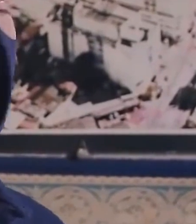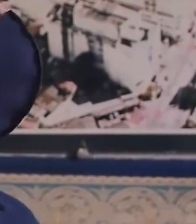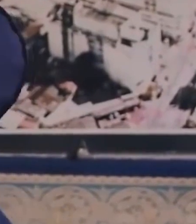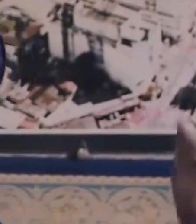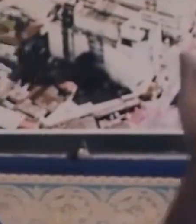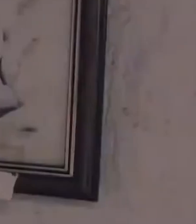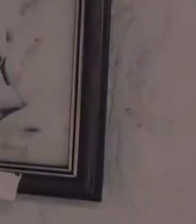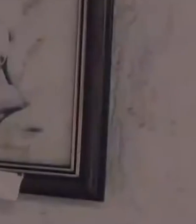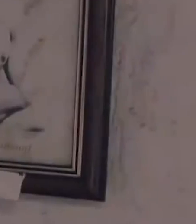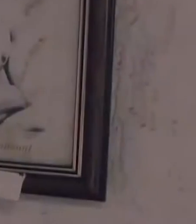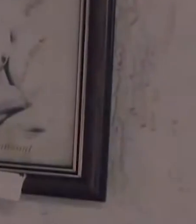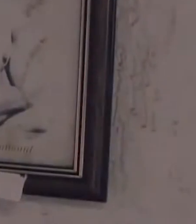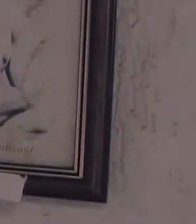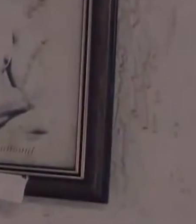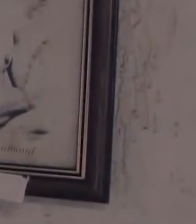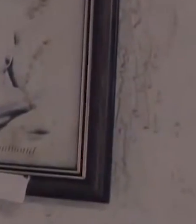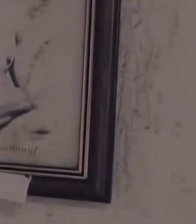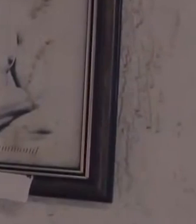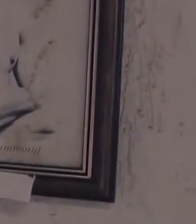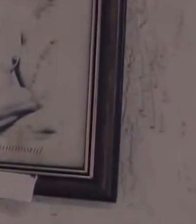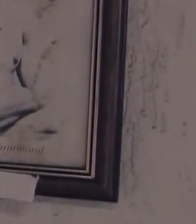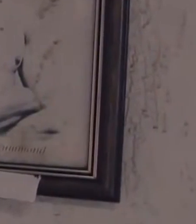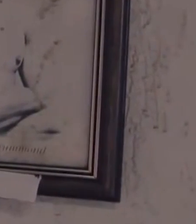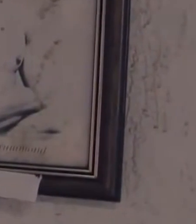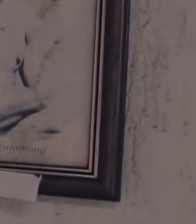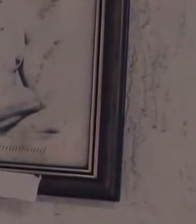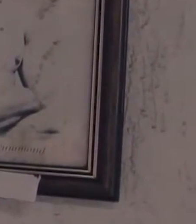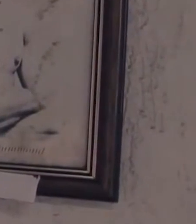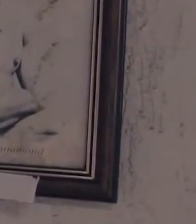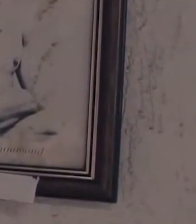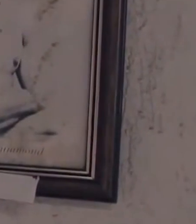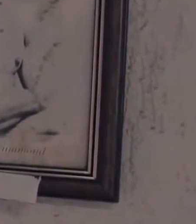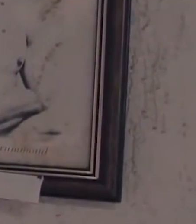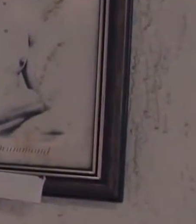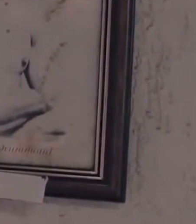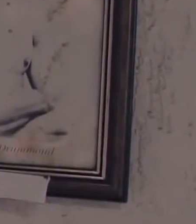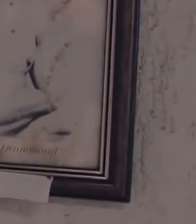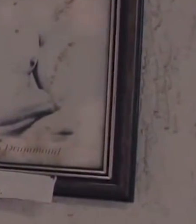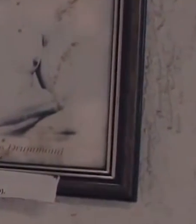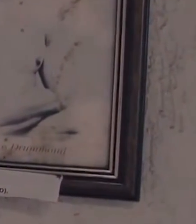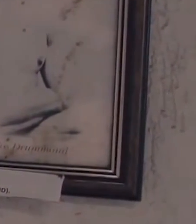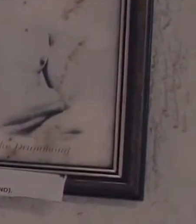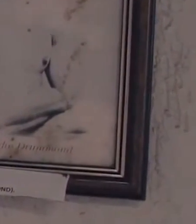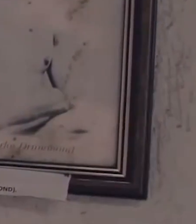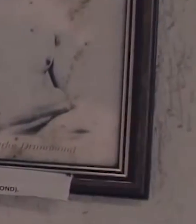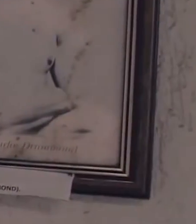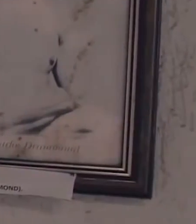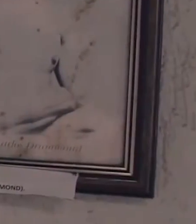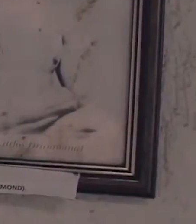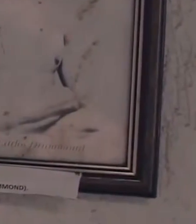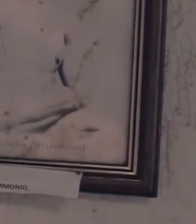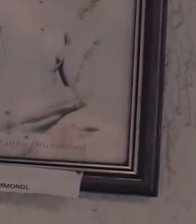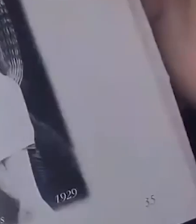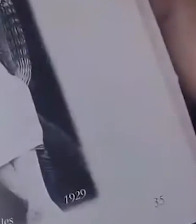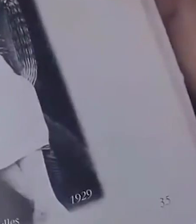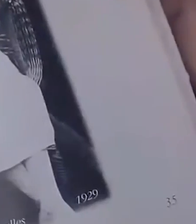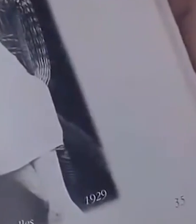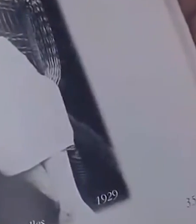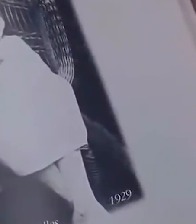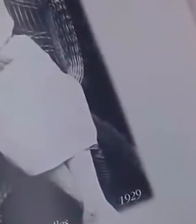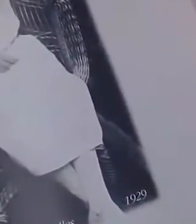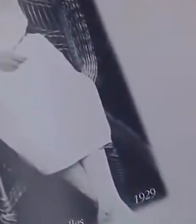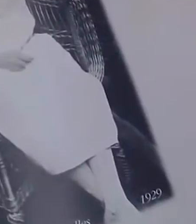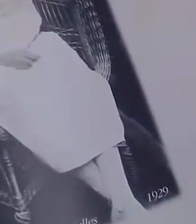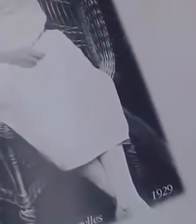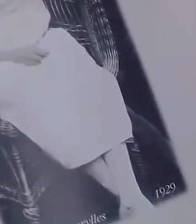José, irmão de Drummond, escolheu a Marílis para ser a futura esposa. A